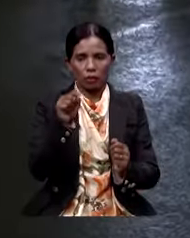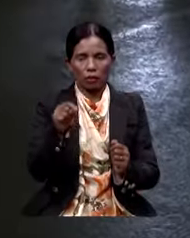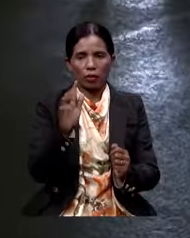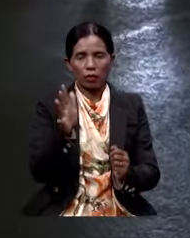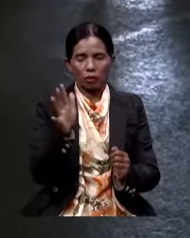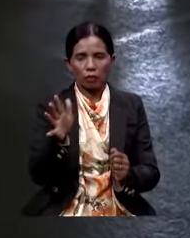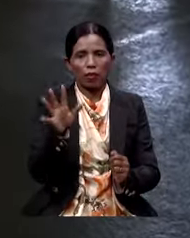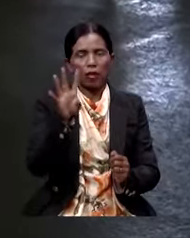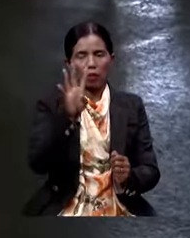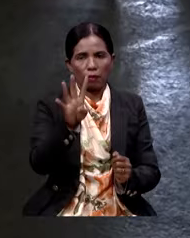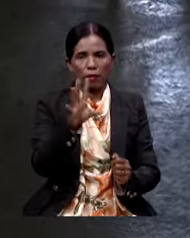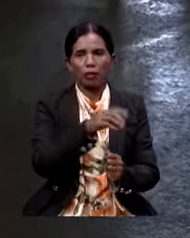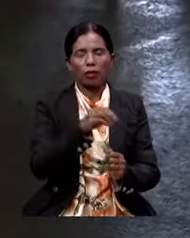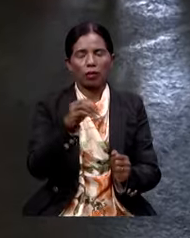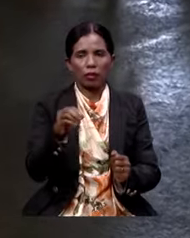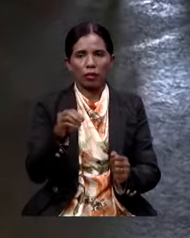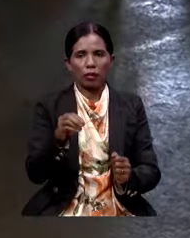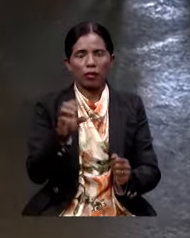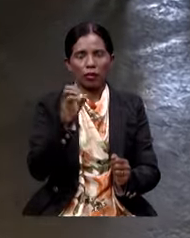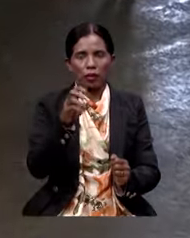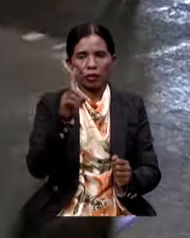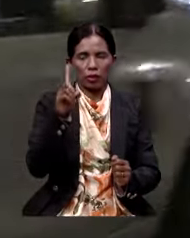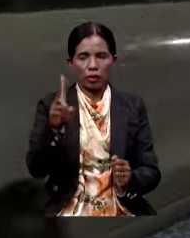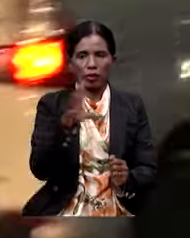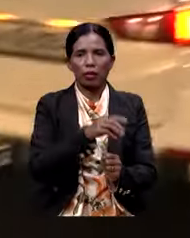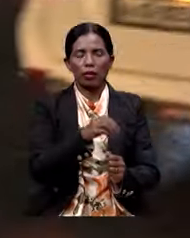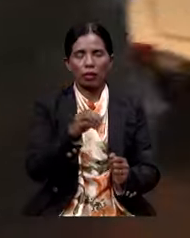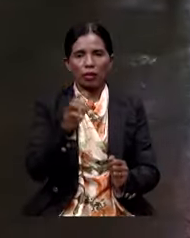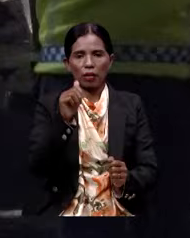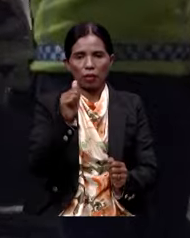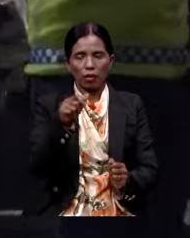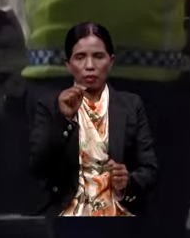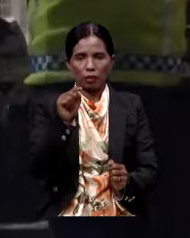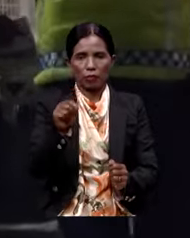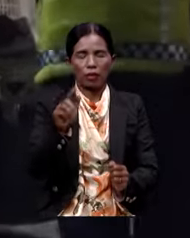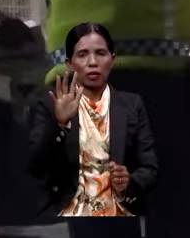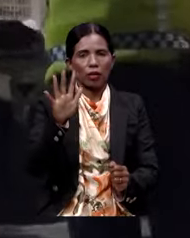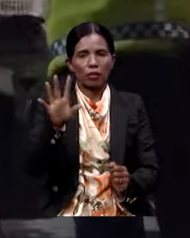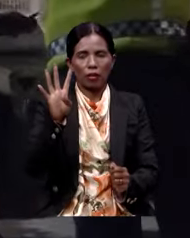Limanures em H ponto H0 Ida Teli, to A ponto Limanures em H